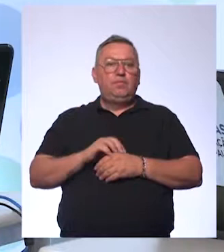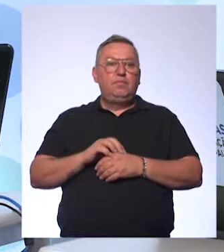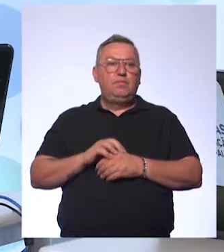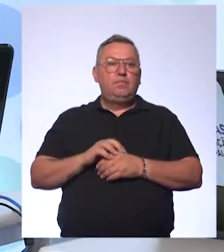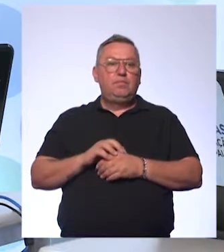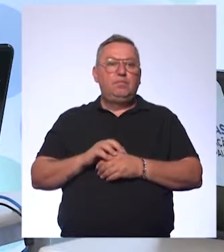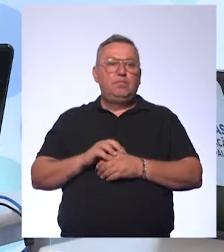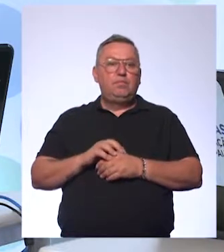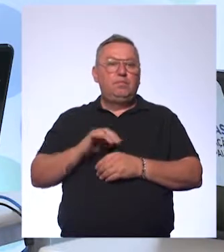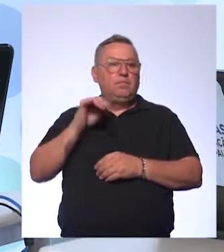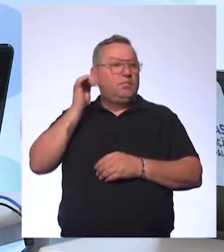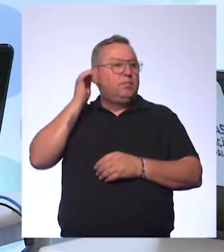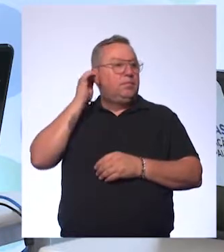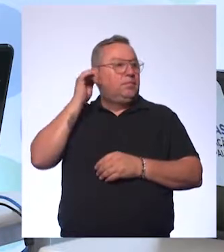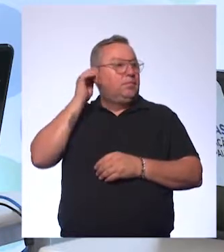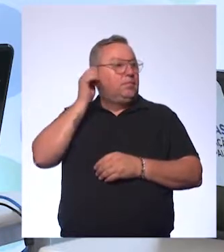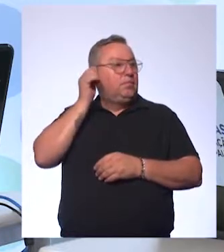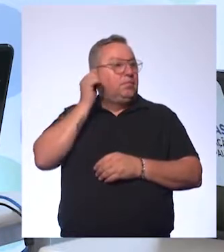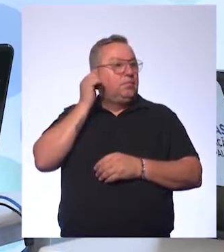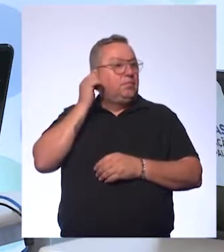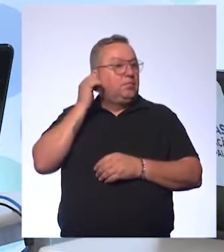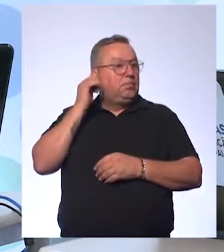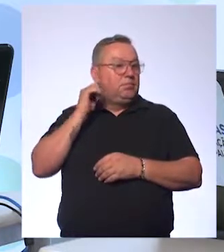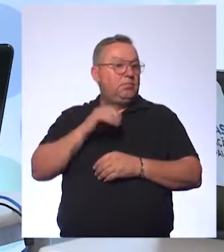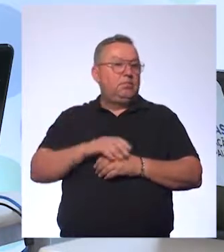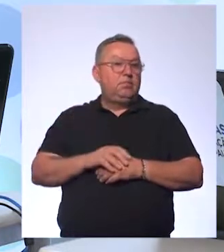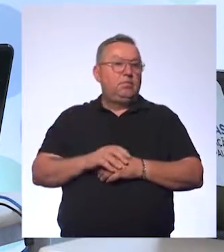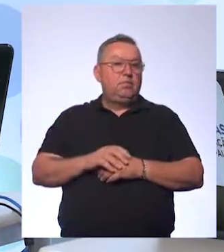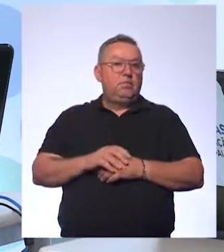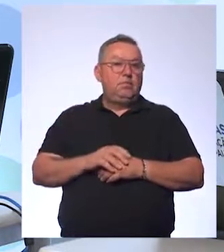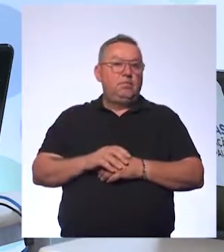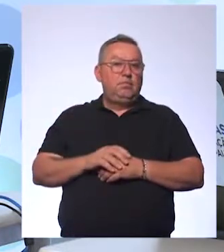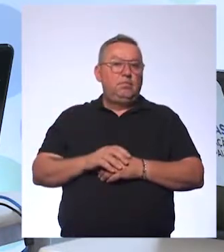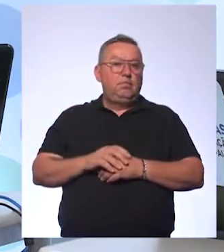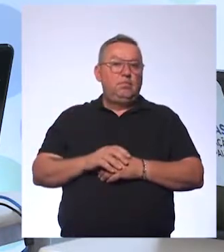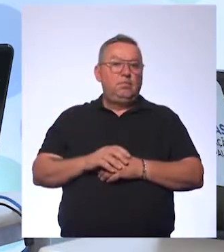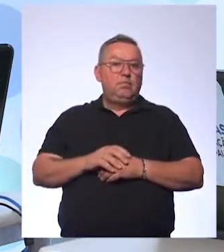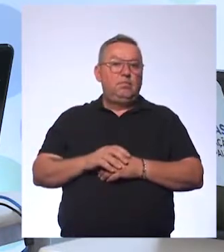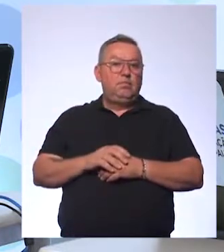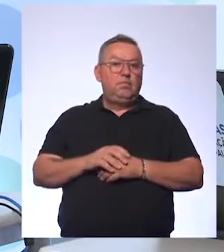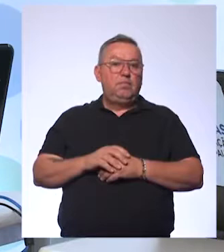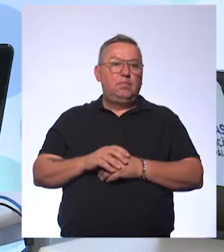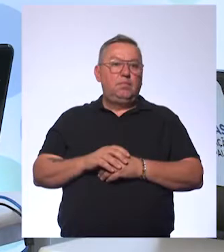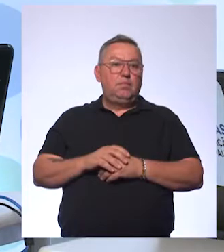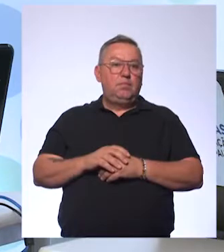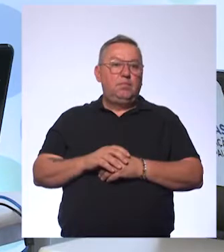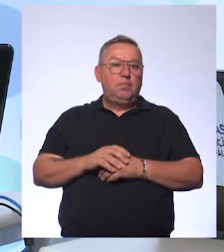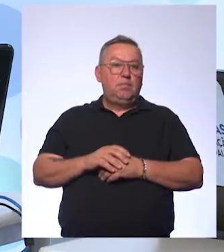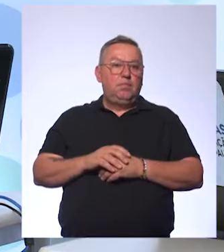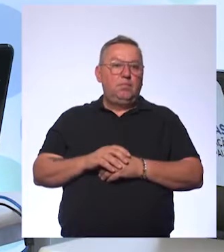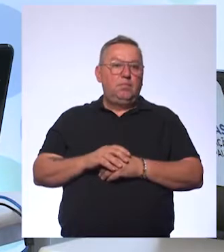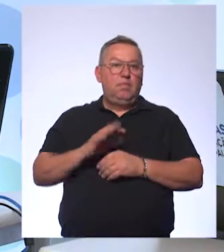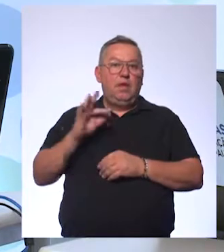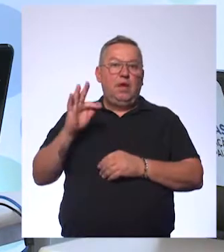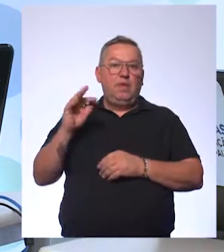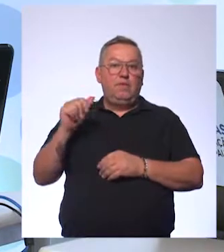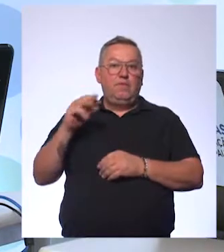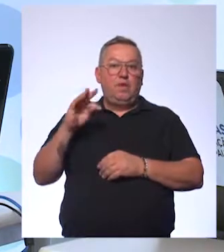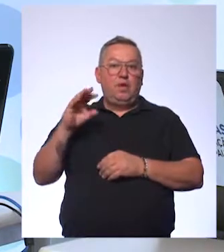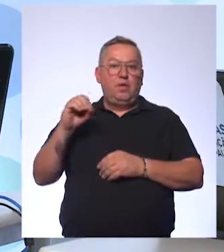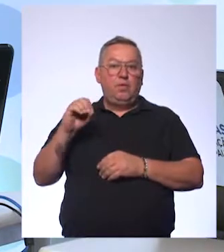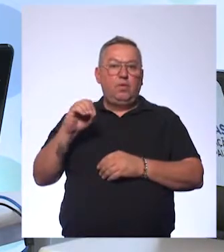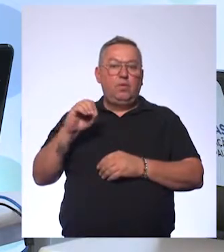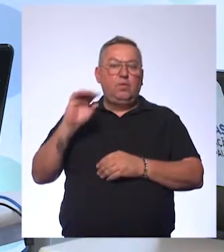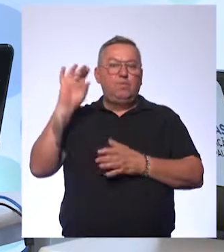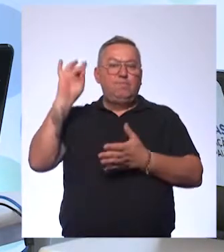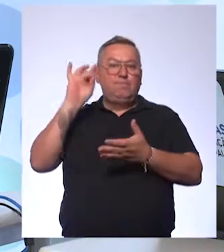Não. Não é? Não, tem a D. Vou falar a D, tá bom? Pode ser? Vai. Fato, apresenta